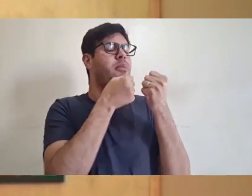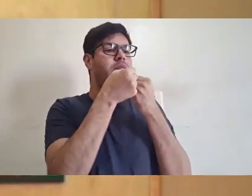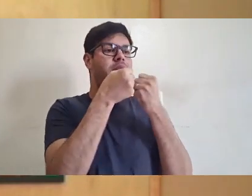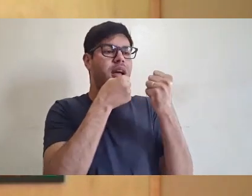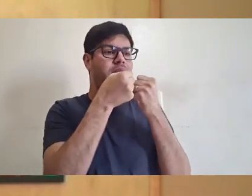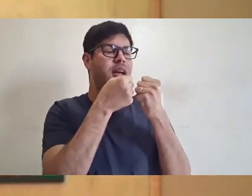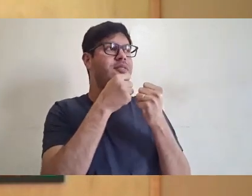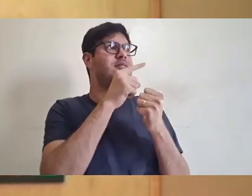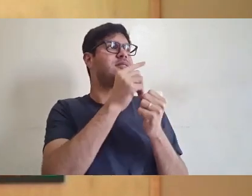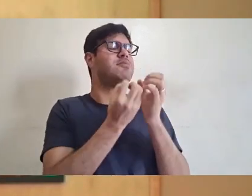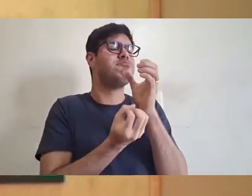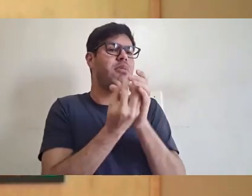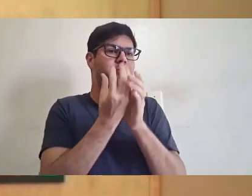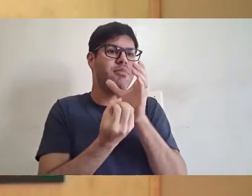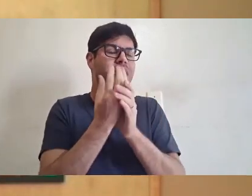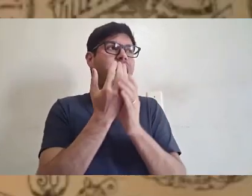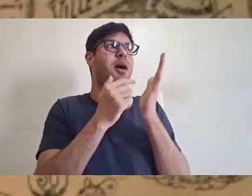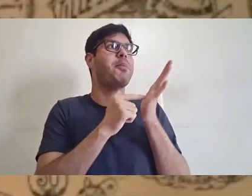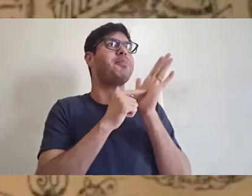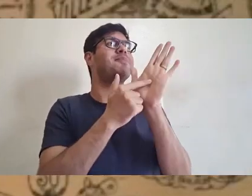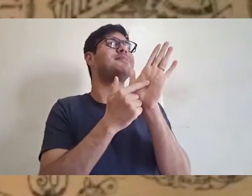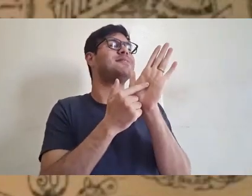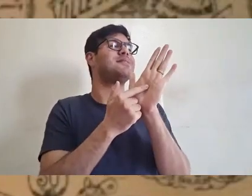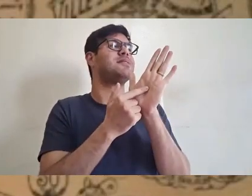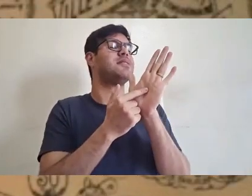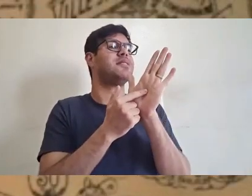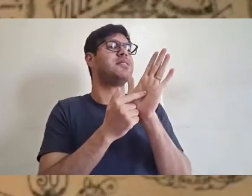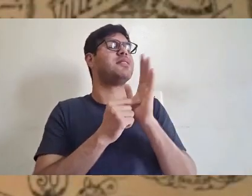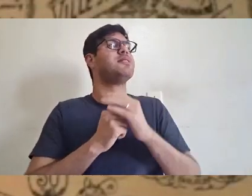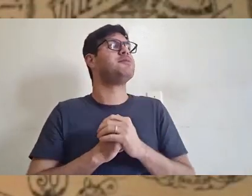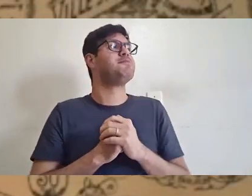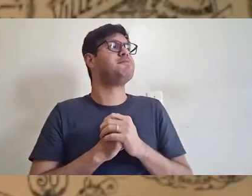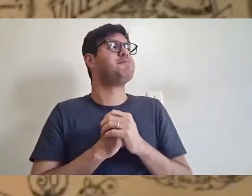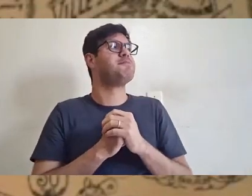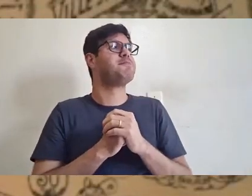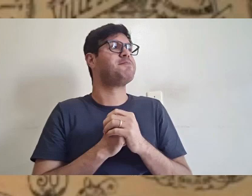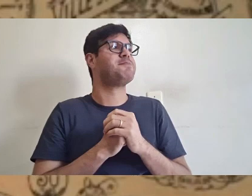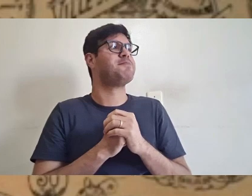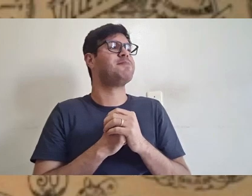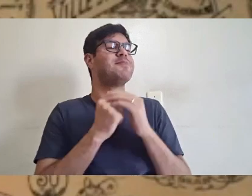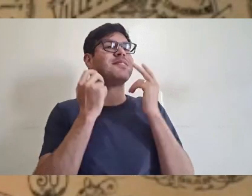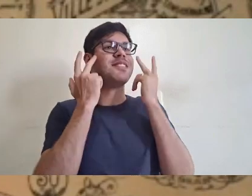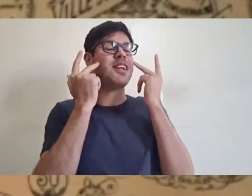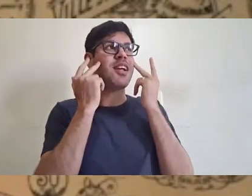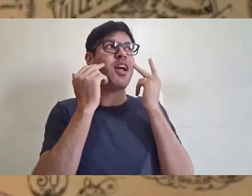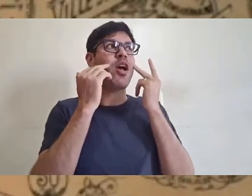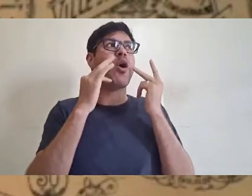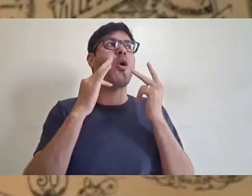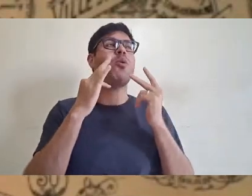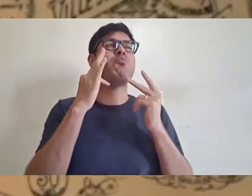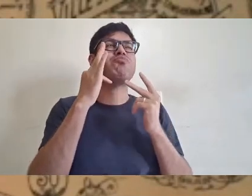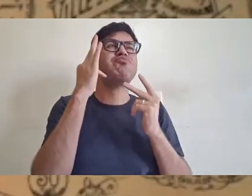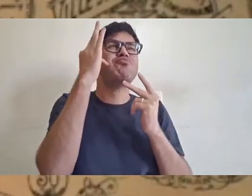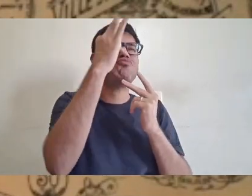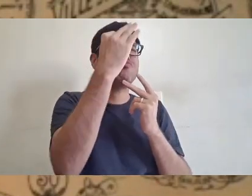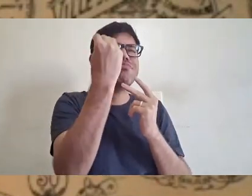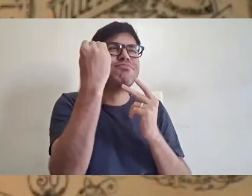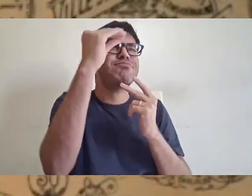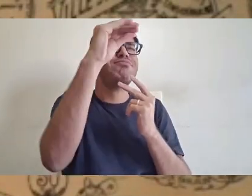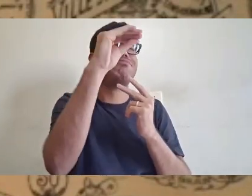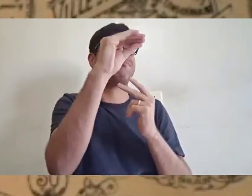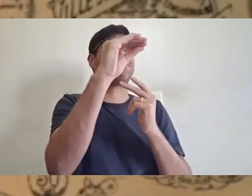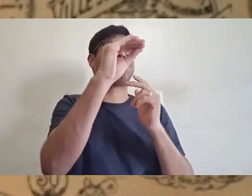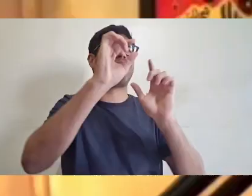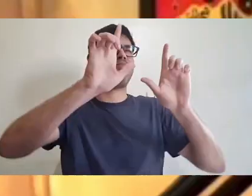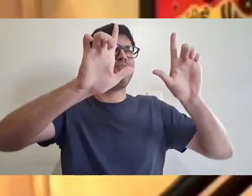de produzir e apresentar como dados que vão ficar naturalmente para o futuro. Os anais da história.